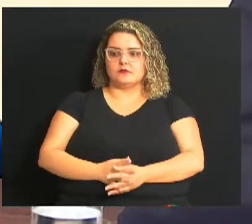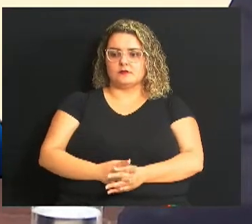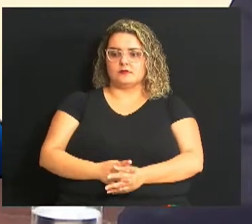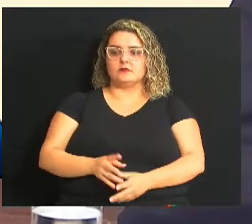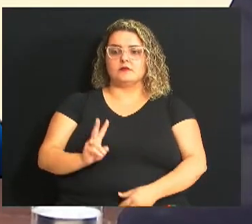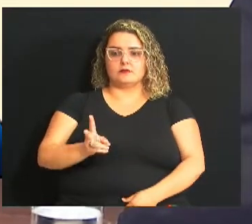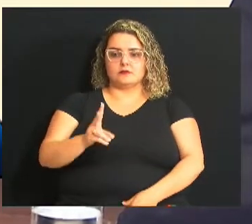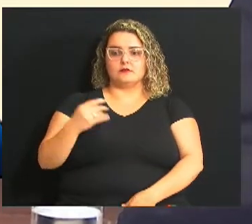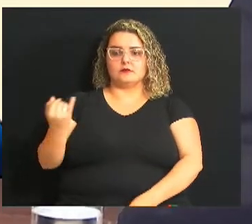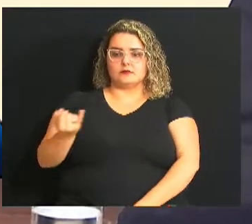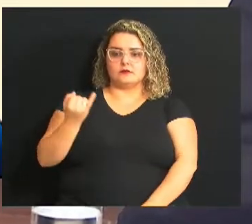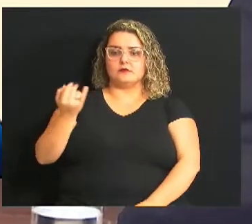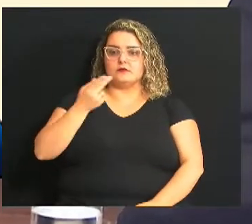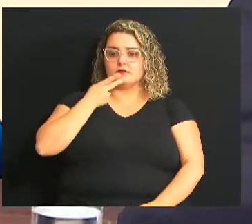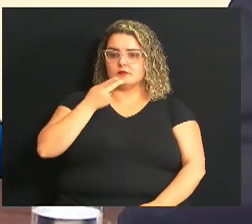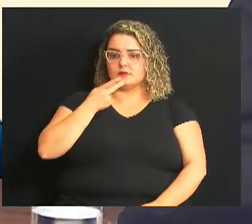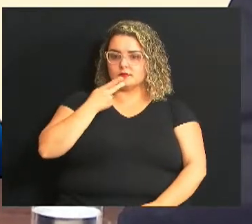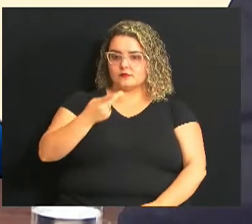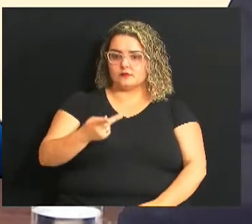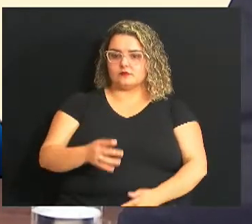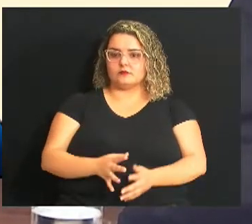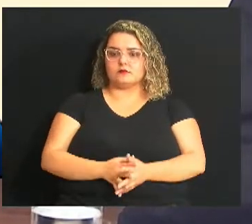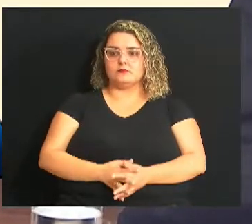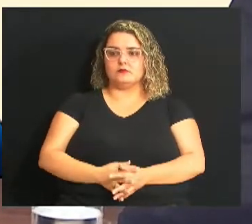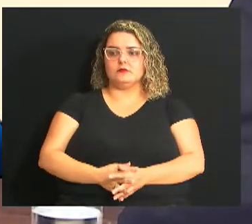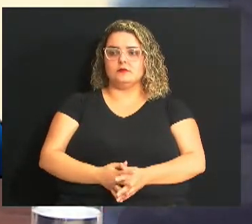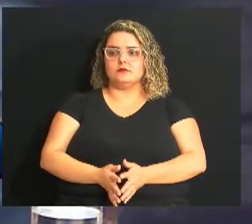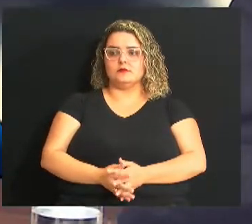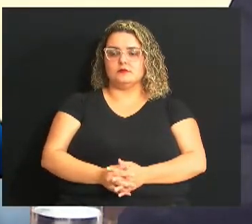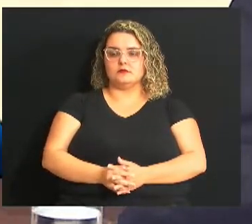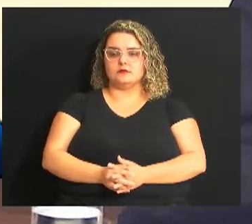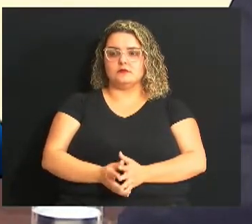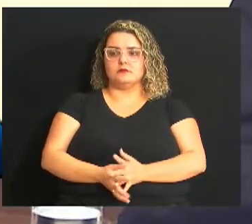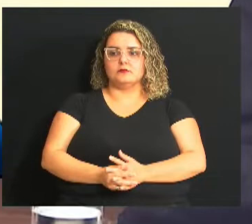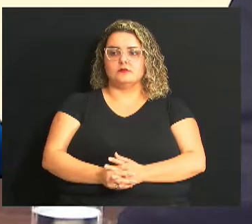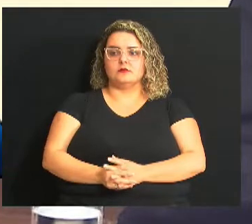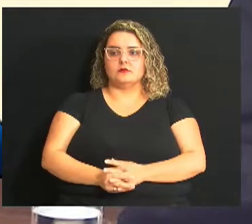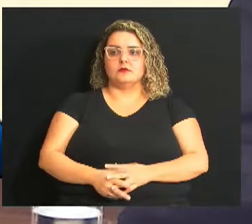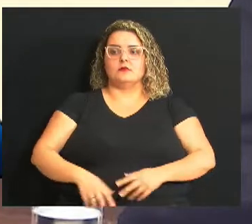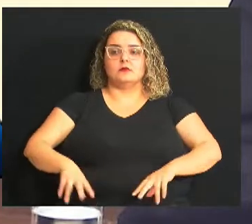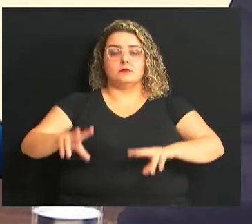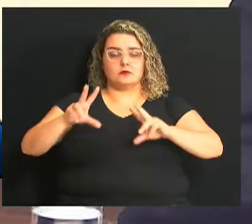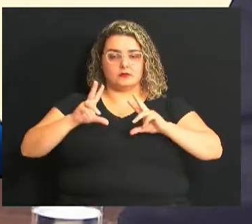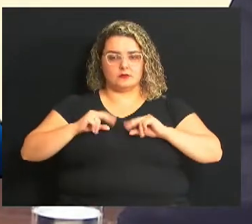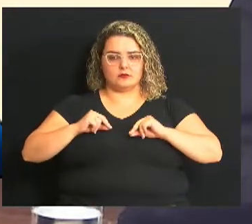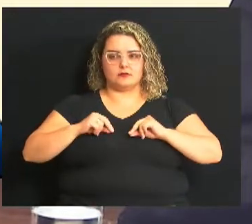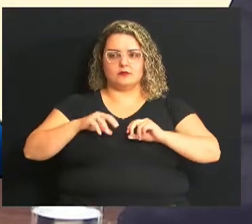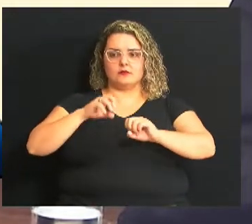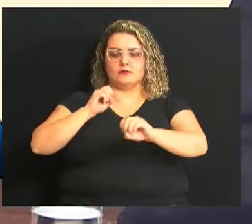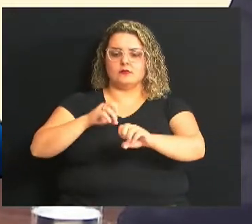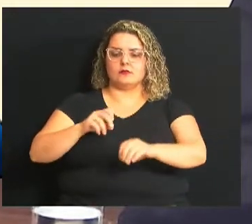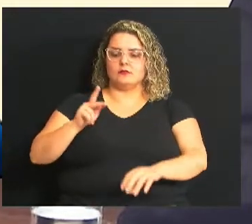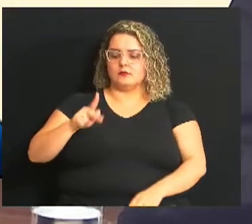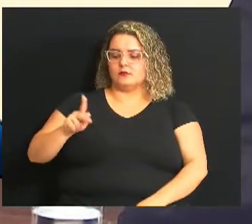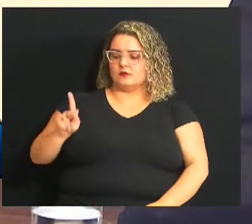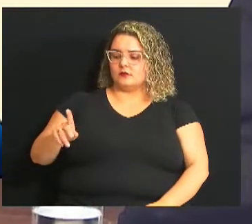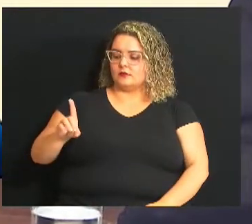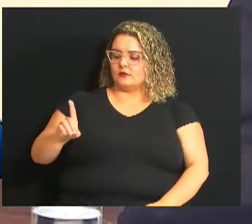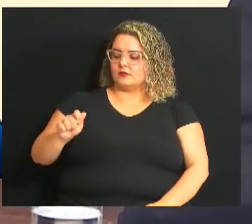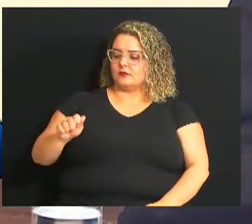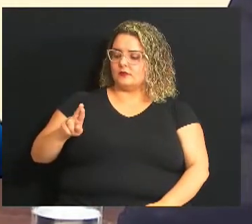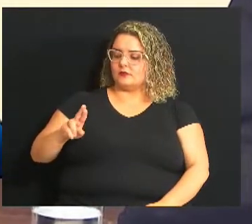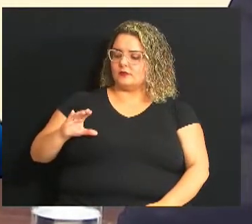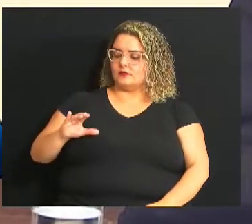importante registrar que nós estamos fazendo a entrega do mérito educacional Professor Darcy